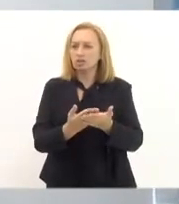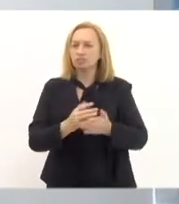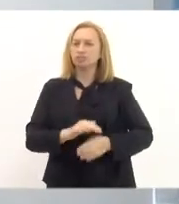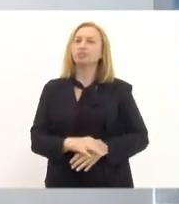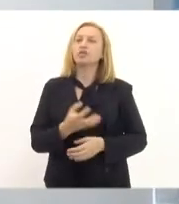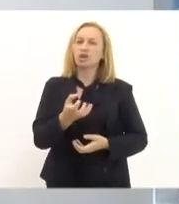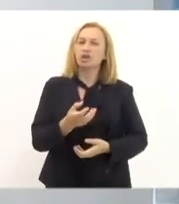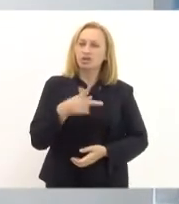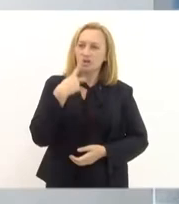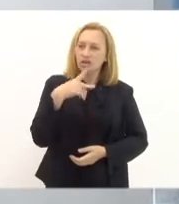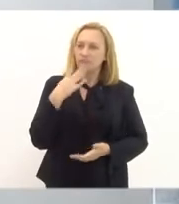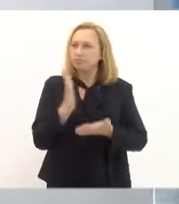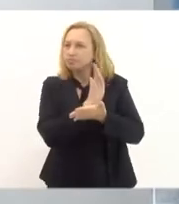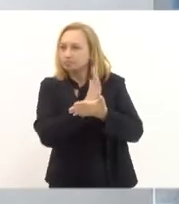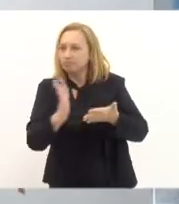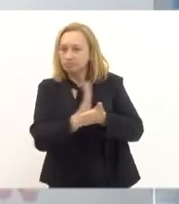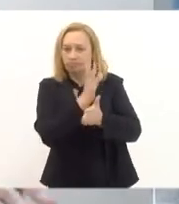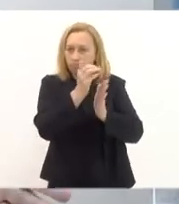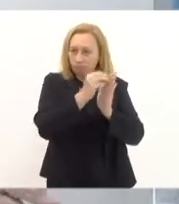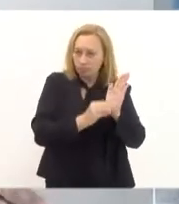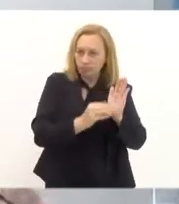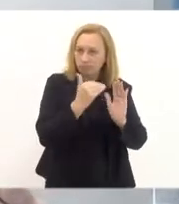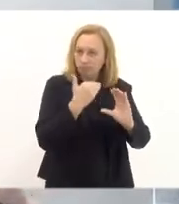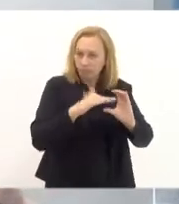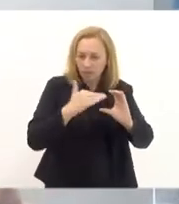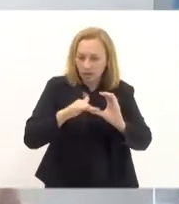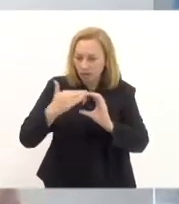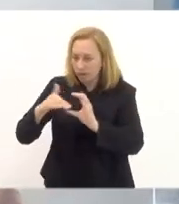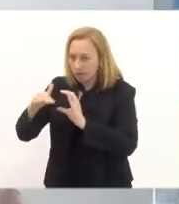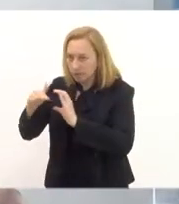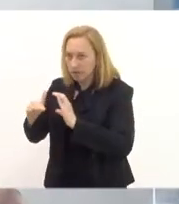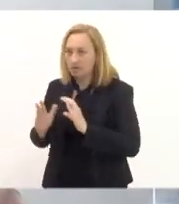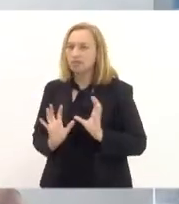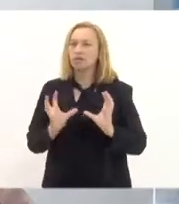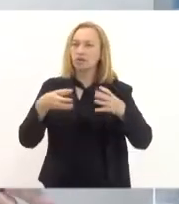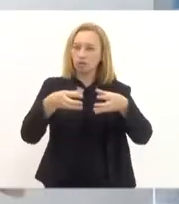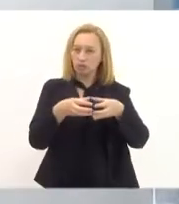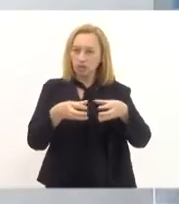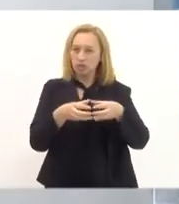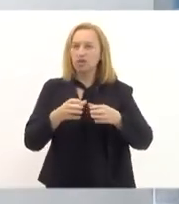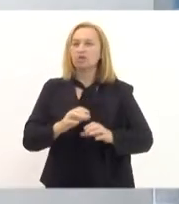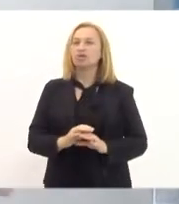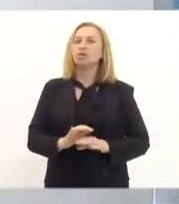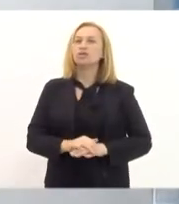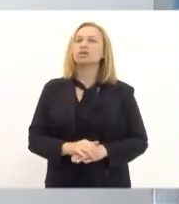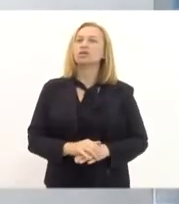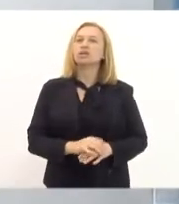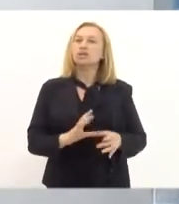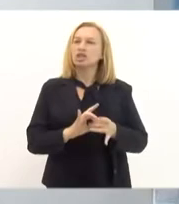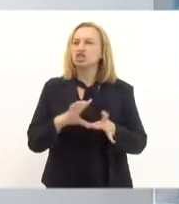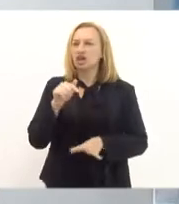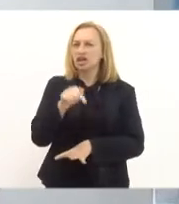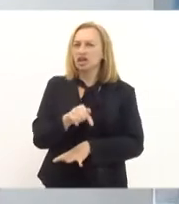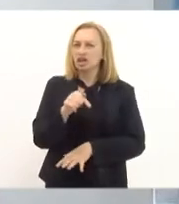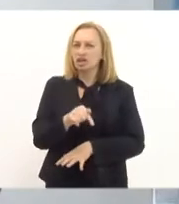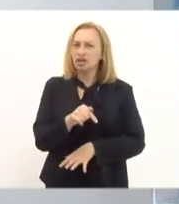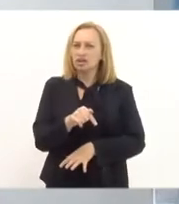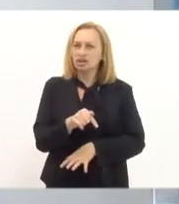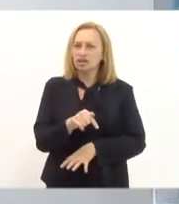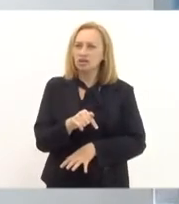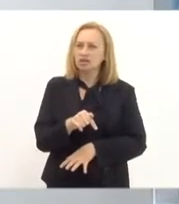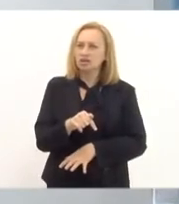que alguns ofícios encaminhados por essa comissão parlamentar de inquérito eu acho que vai devemos deixar aqui